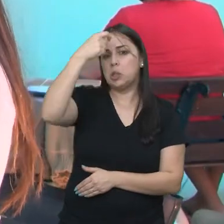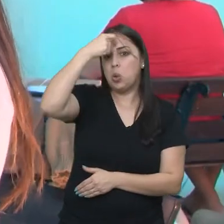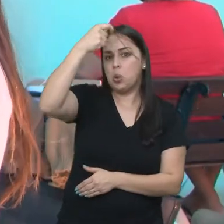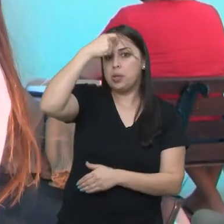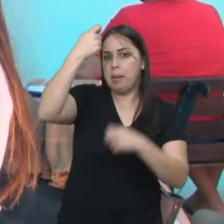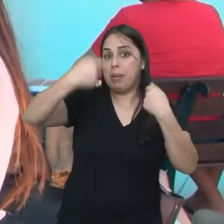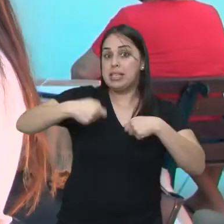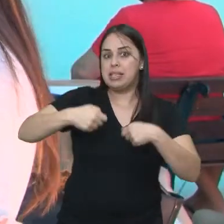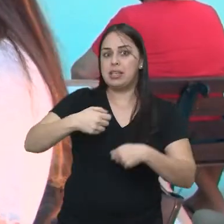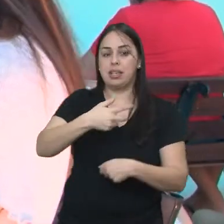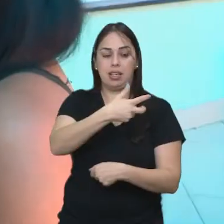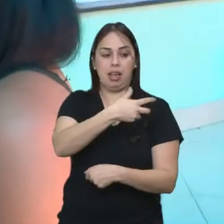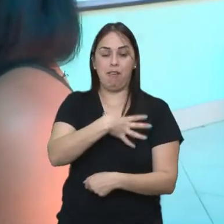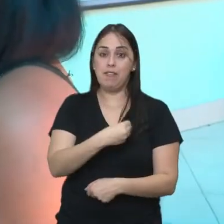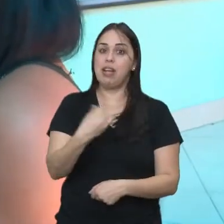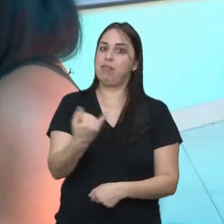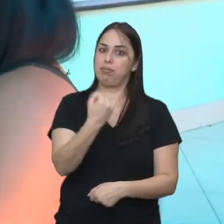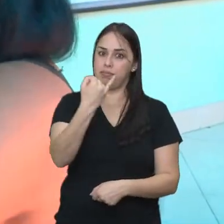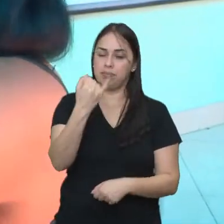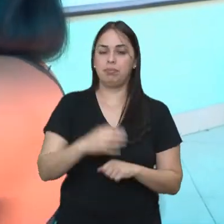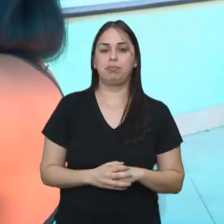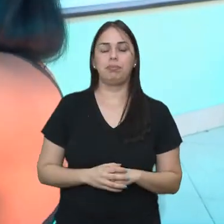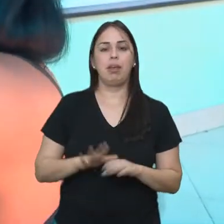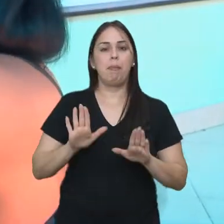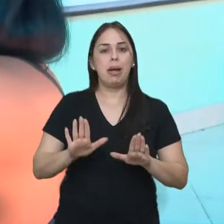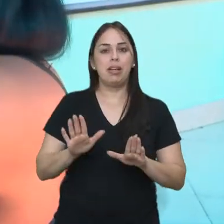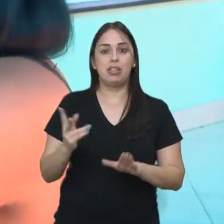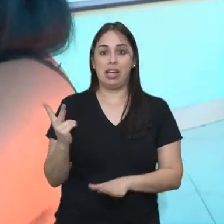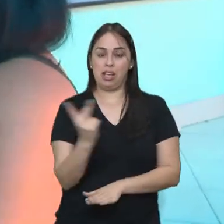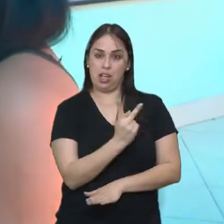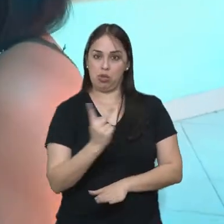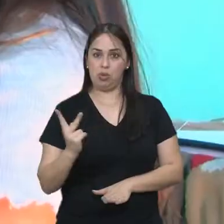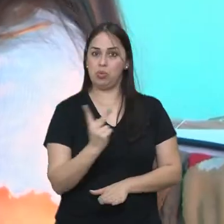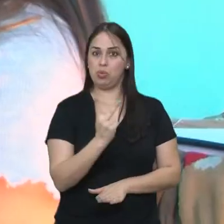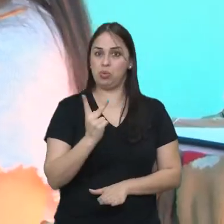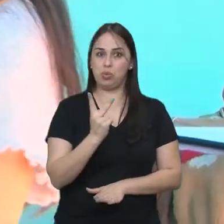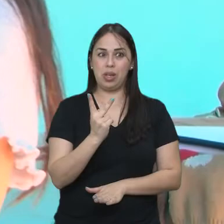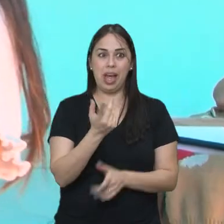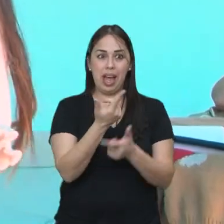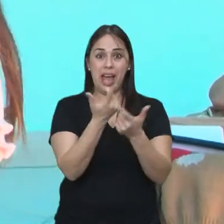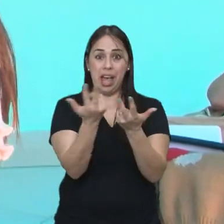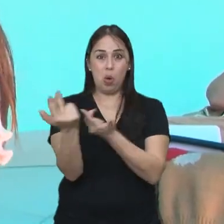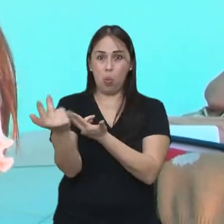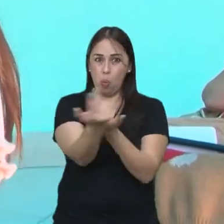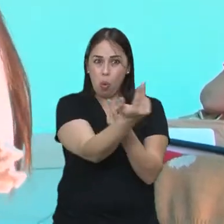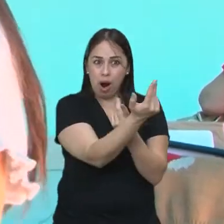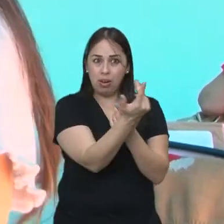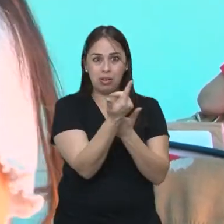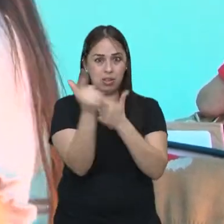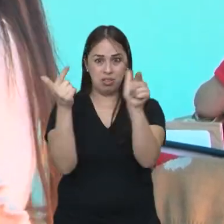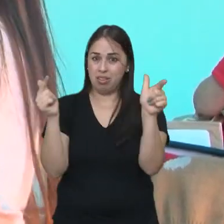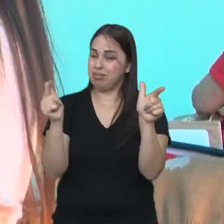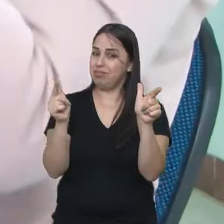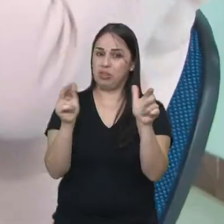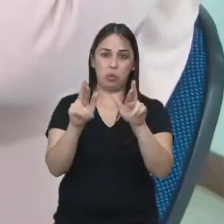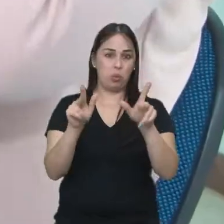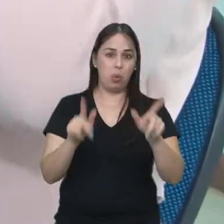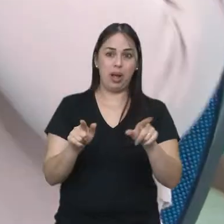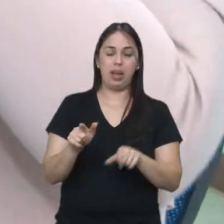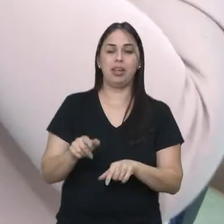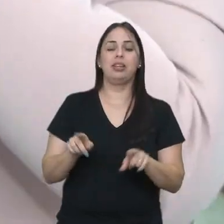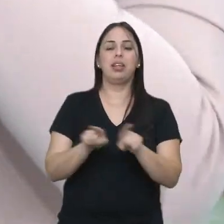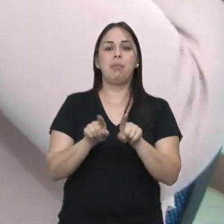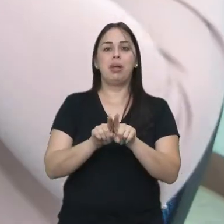manter as crianças vacinadas. Mas, infelizmente, o cuidado das duas não é uma realidade de todas as famílias.